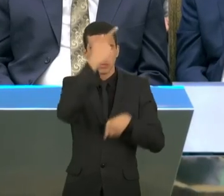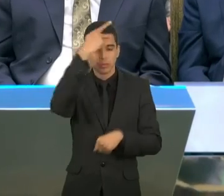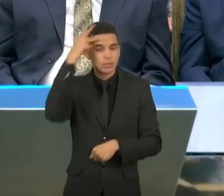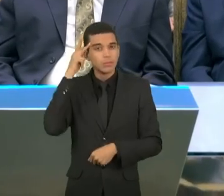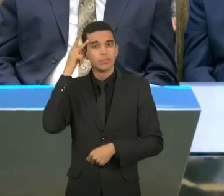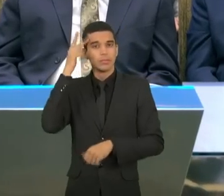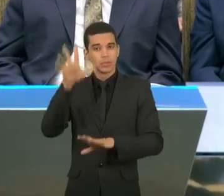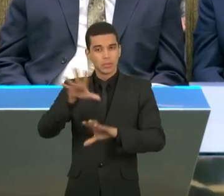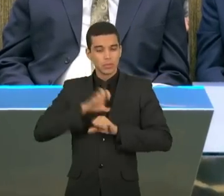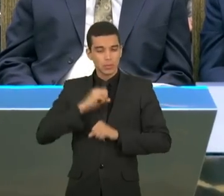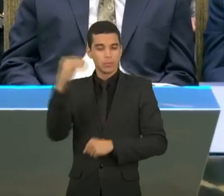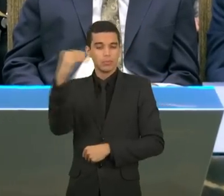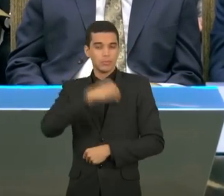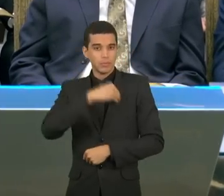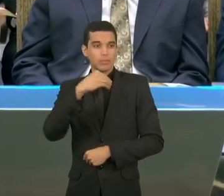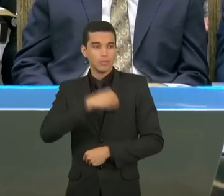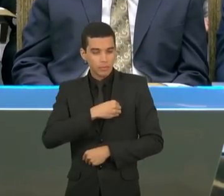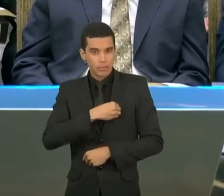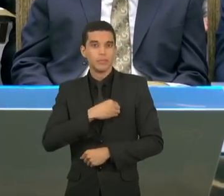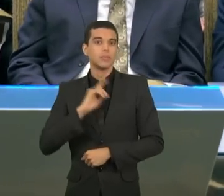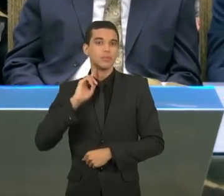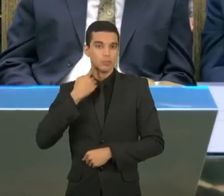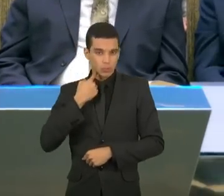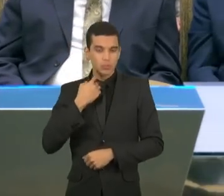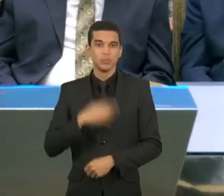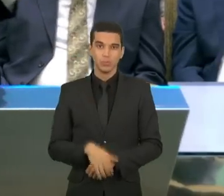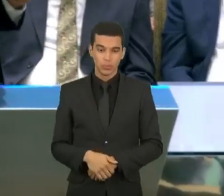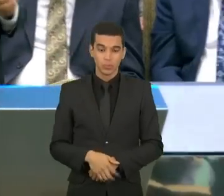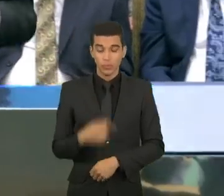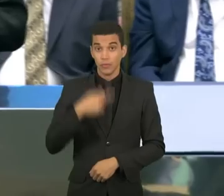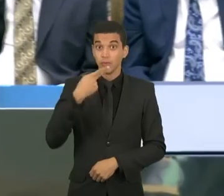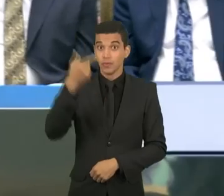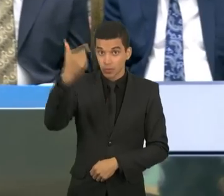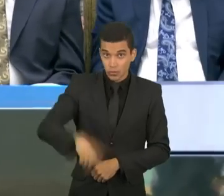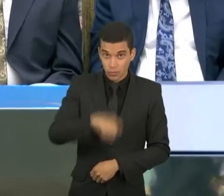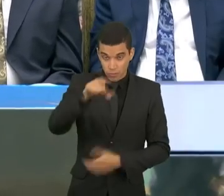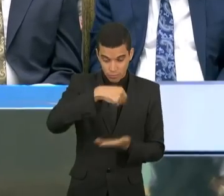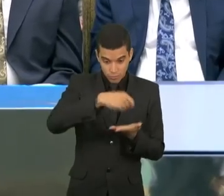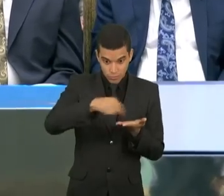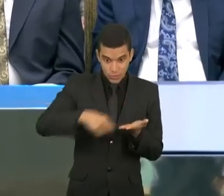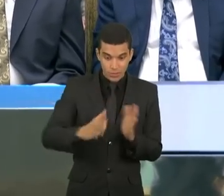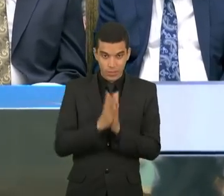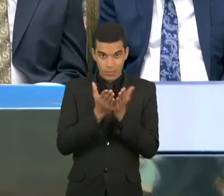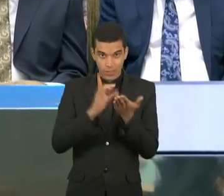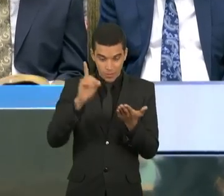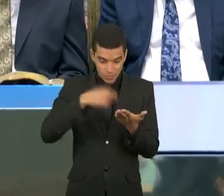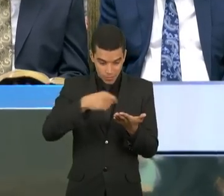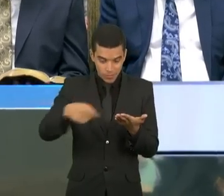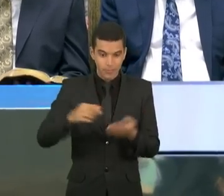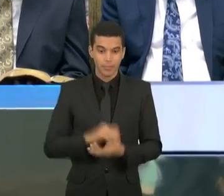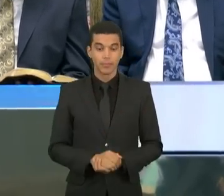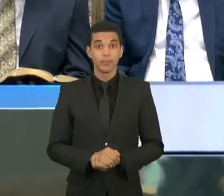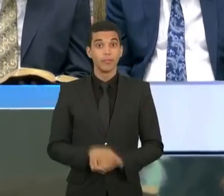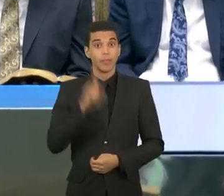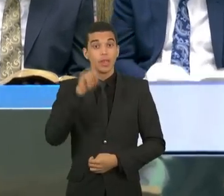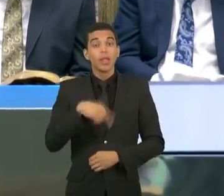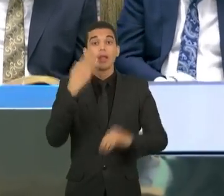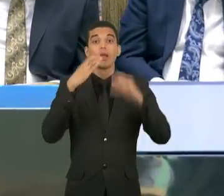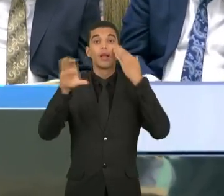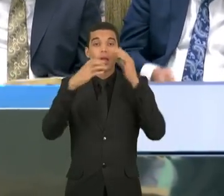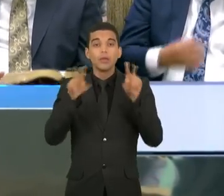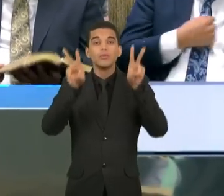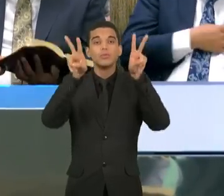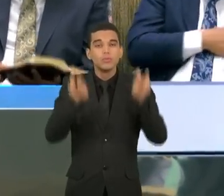e hereditária do pecado. Eu vou repetir para que você anote aí na sua Bíblia: a canção da